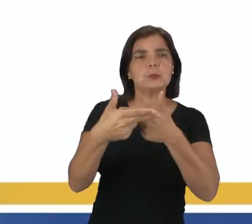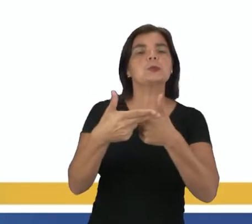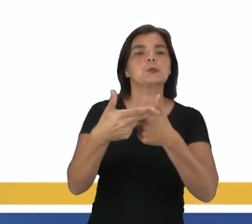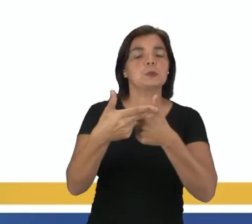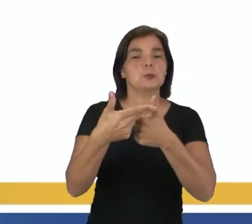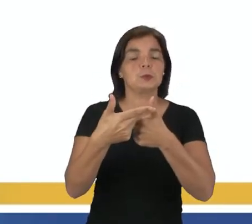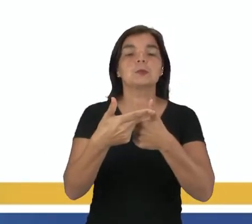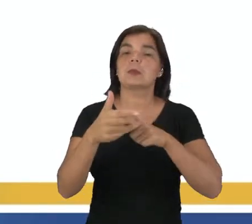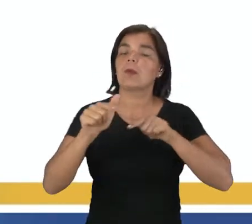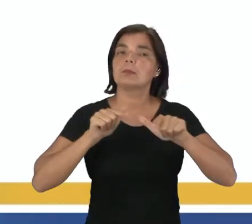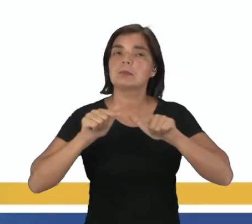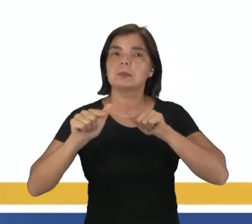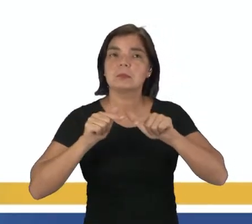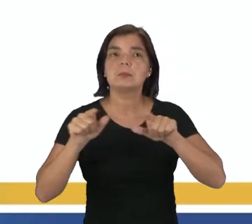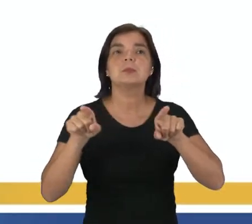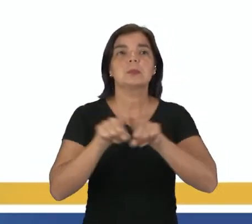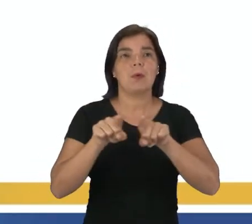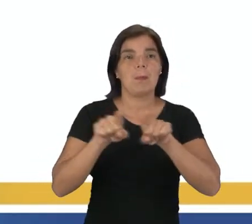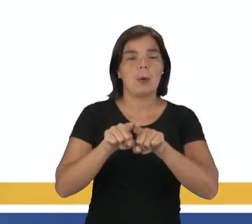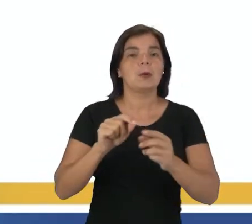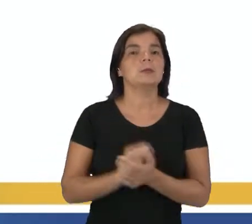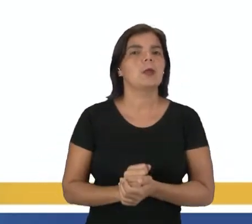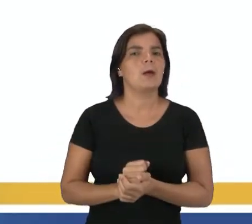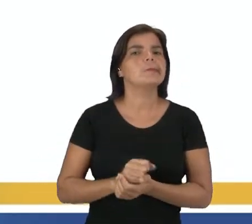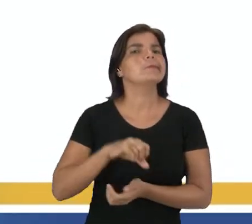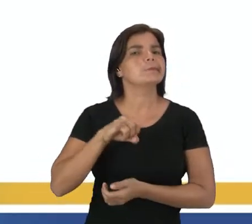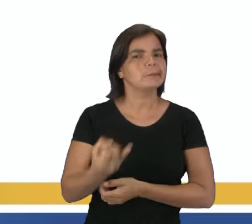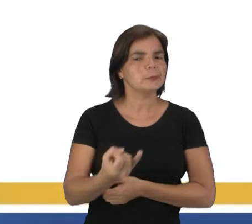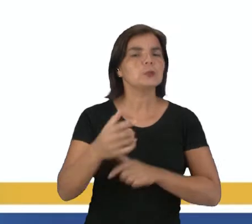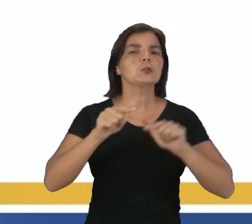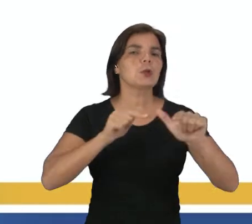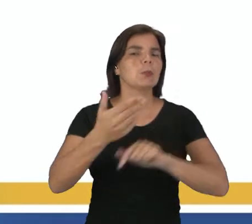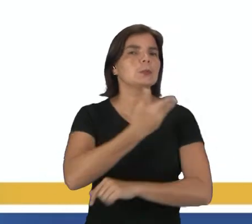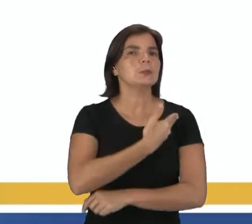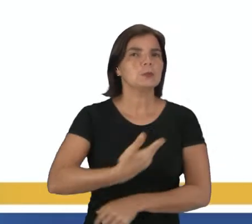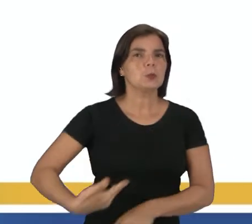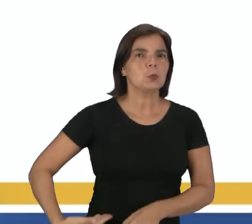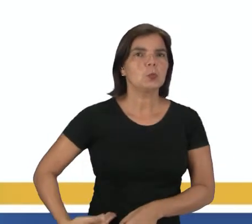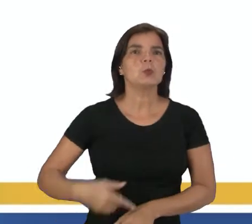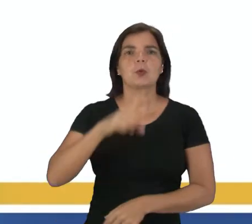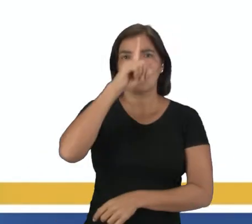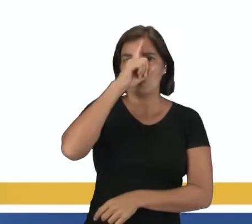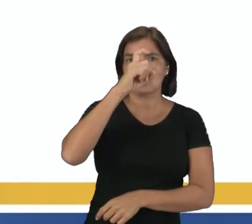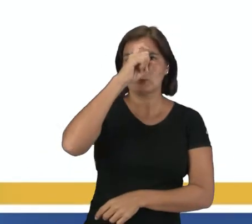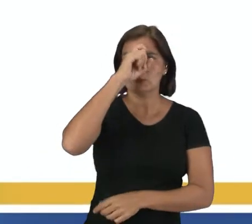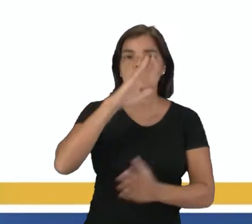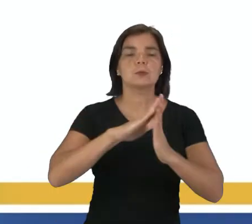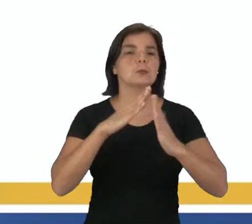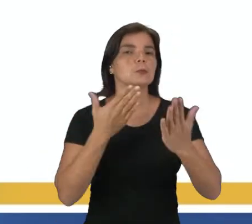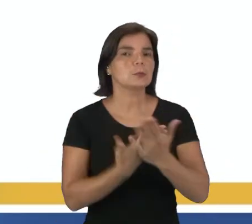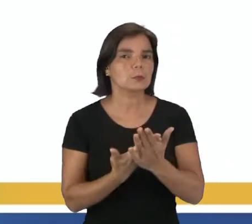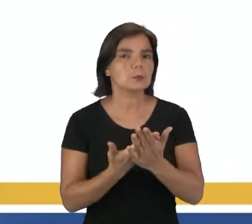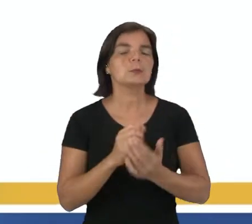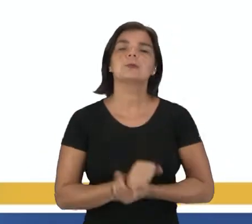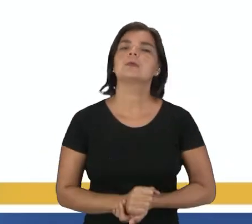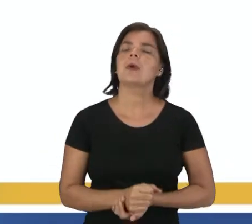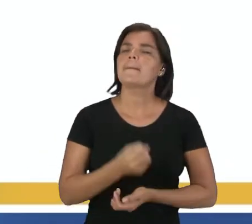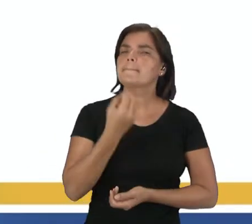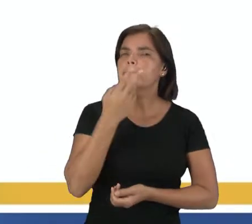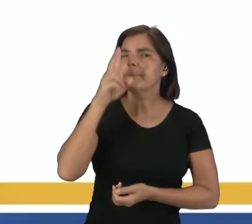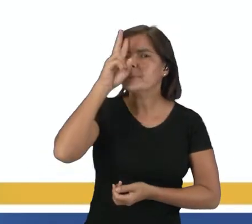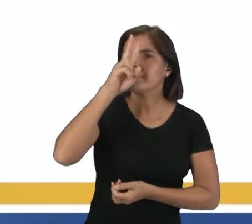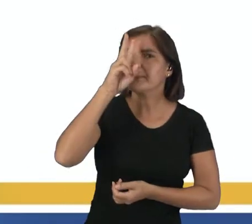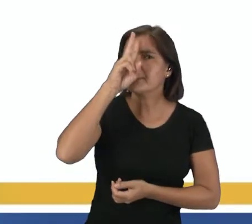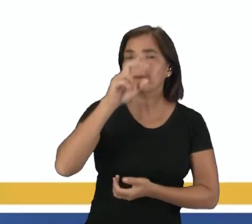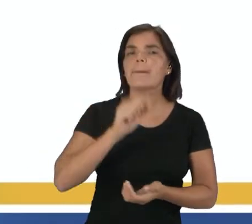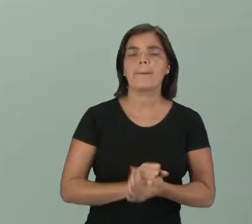serviços e produtos além da maior oferta de serviços públicos como hospitais e escolas É bom